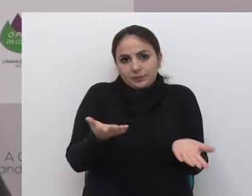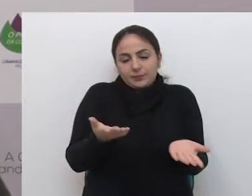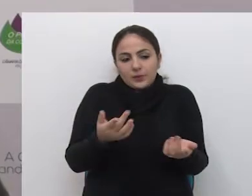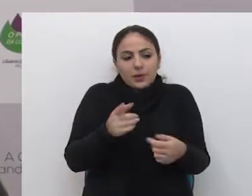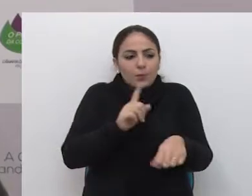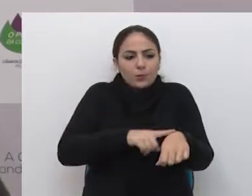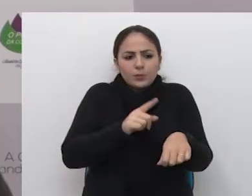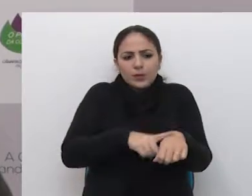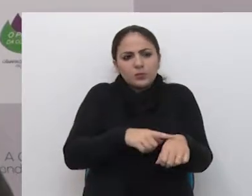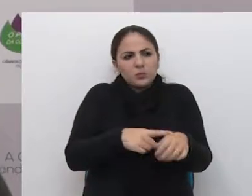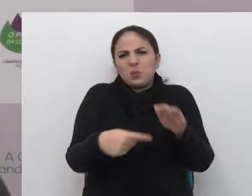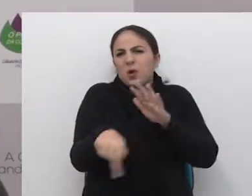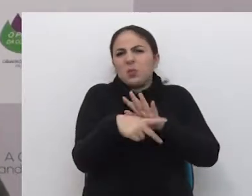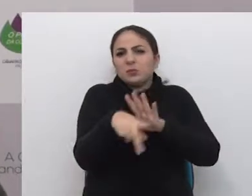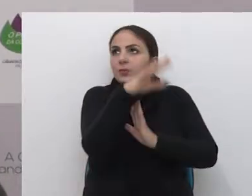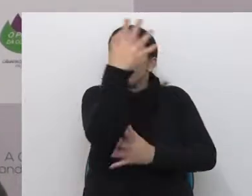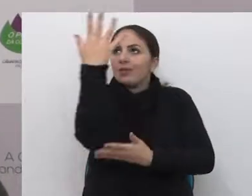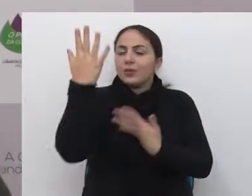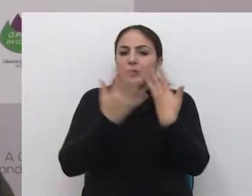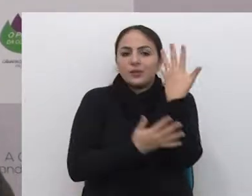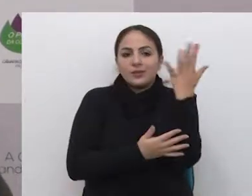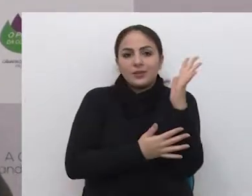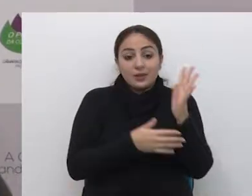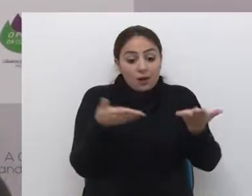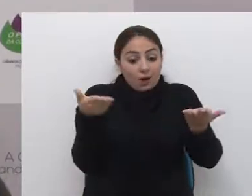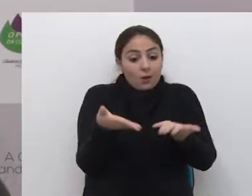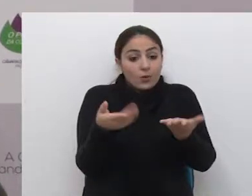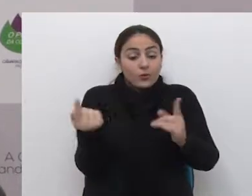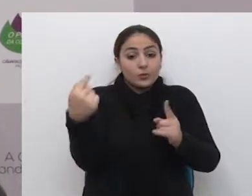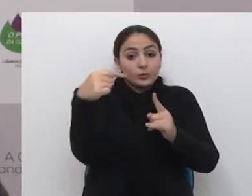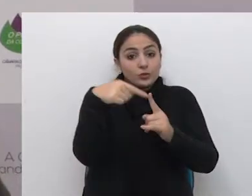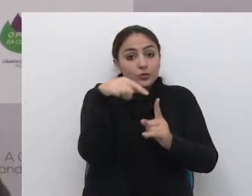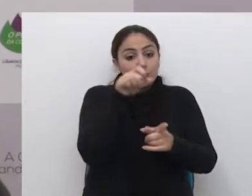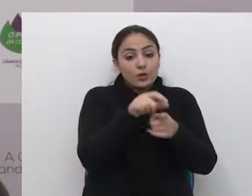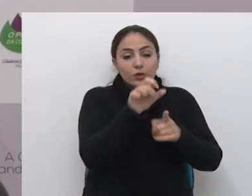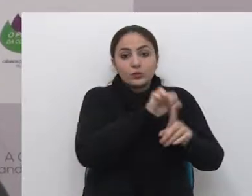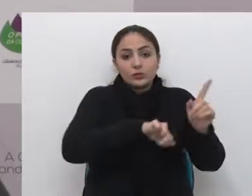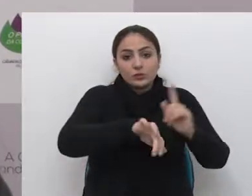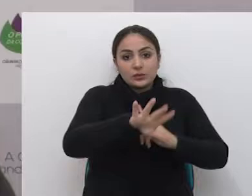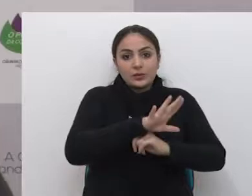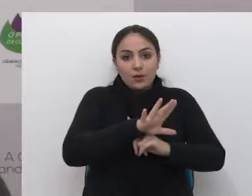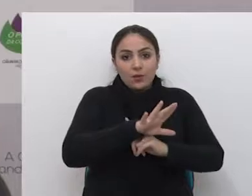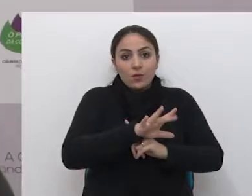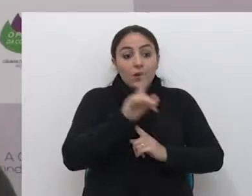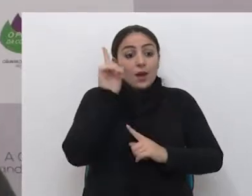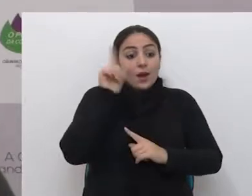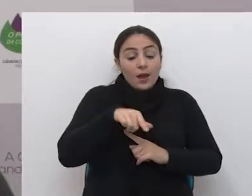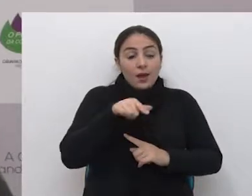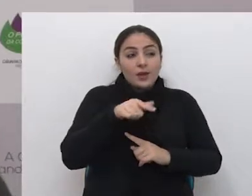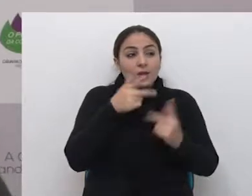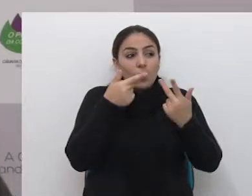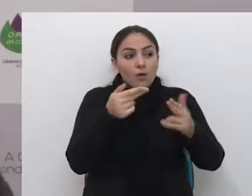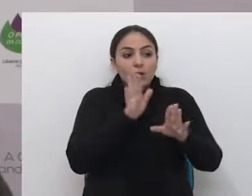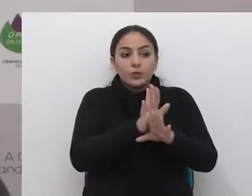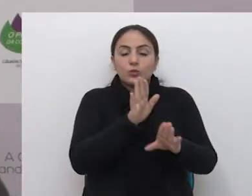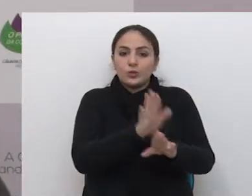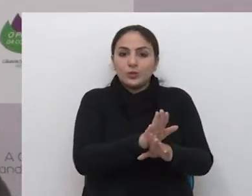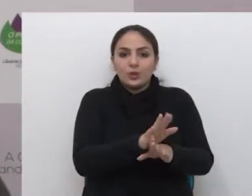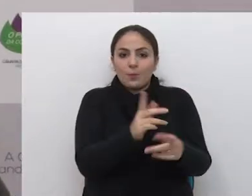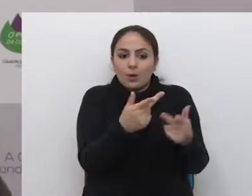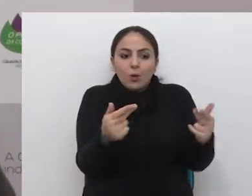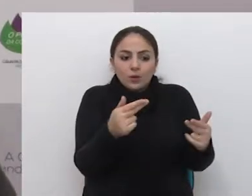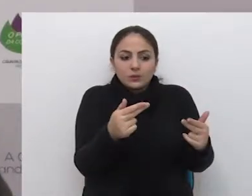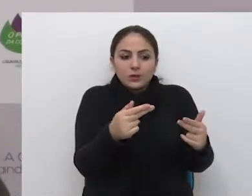situações esporádicas da natureza, nesse caso, e esse é o objetivo do aluguel social, é conceder pelo menos um instrumento